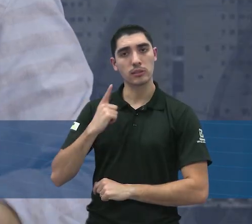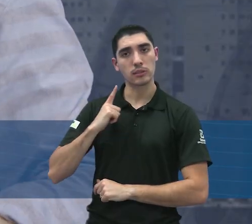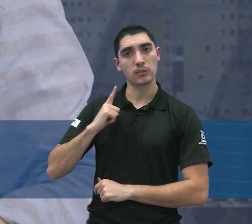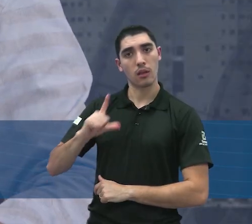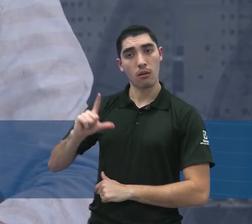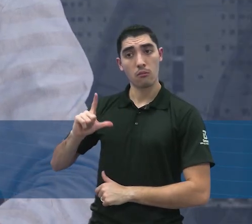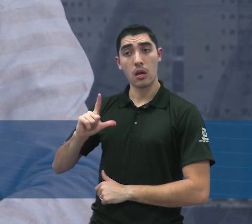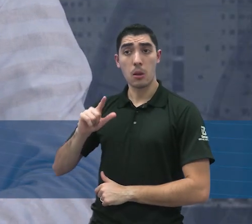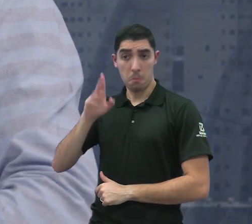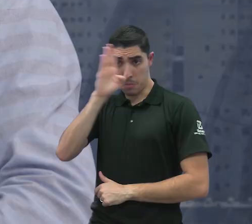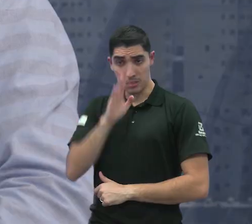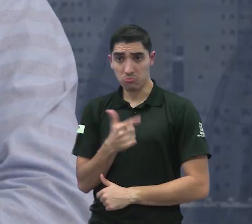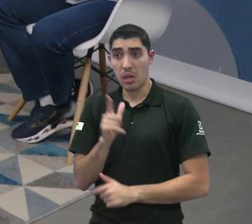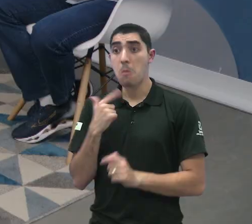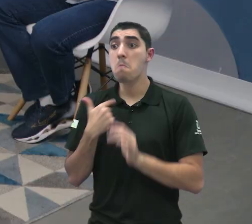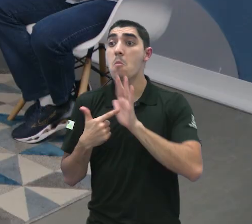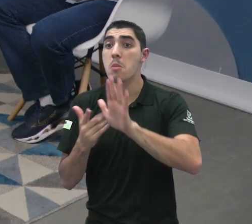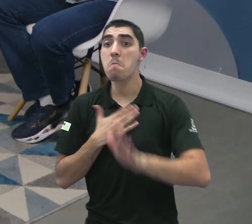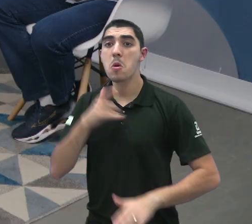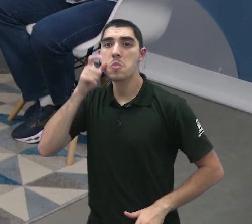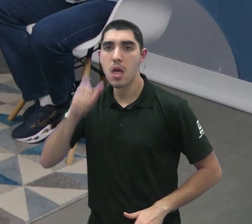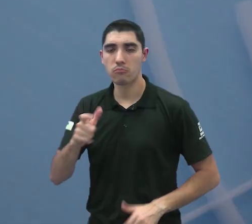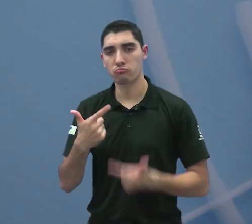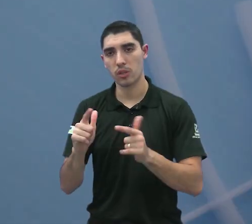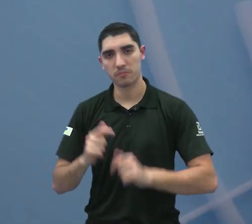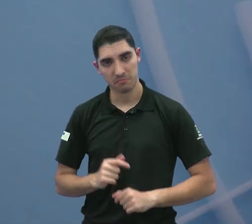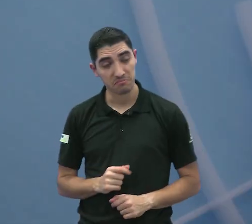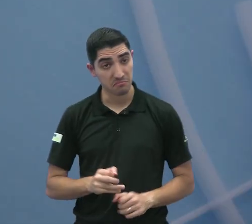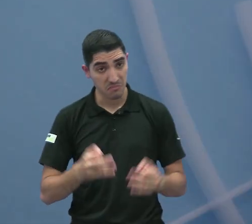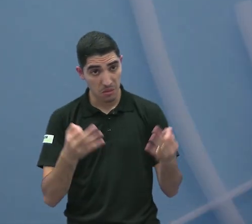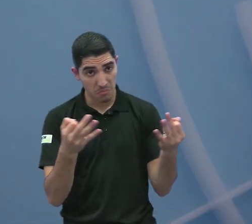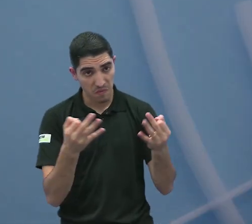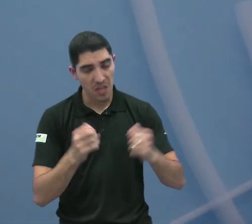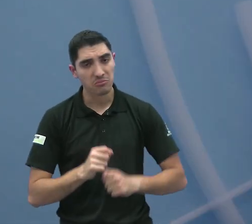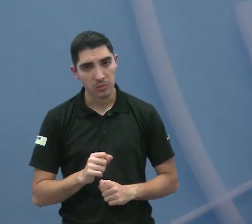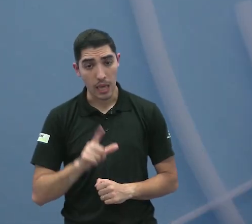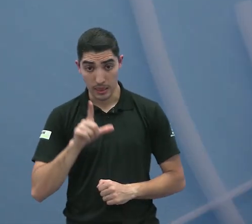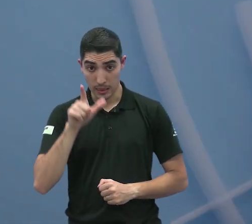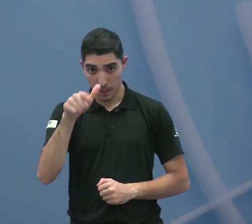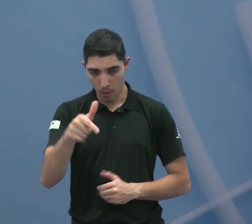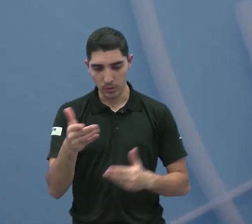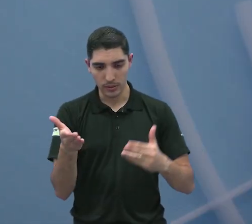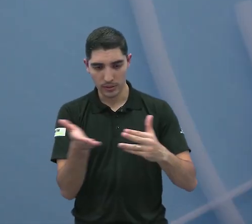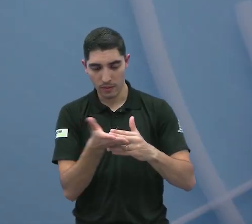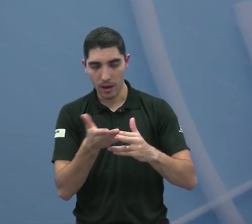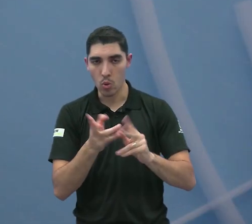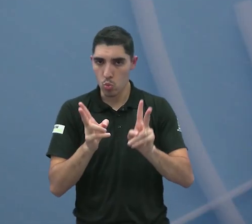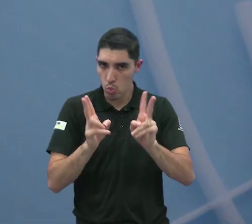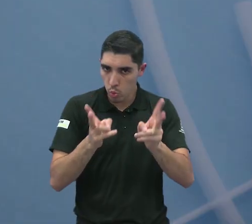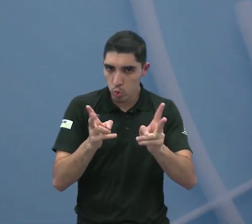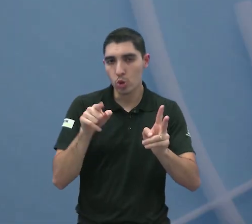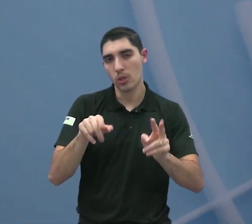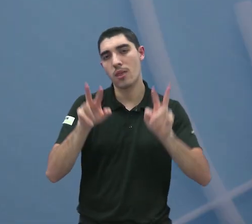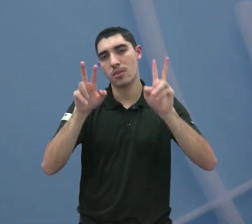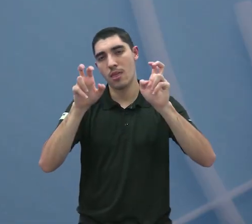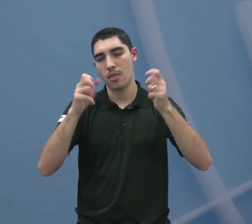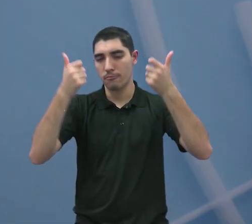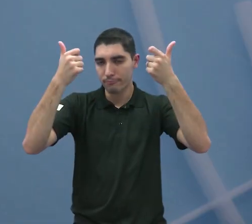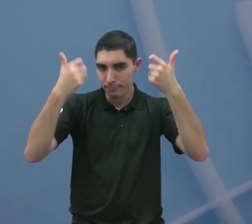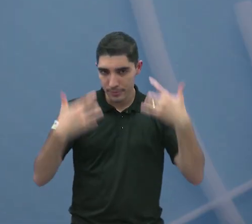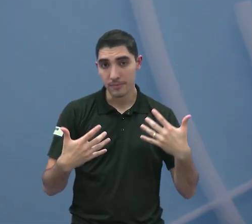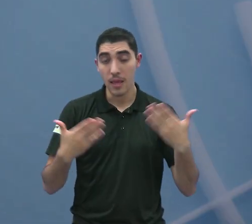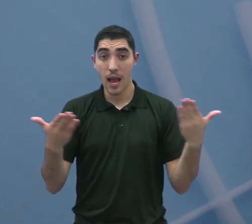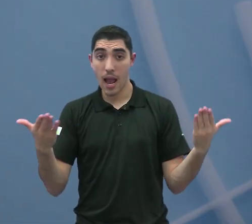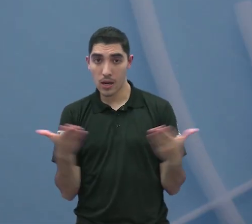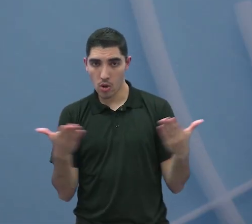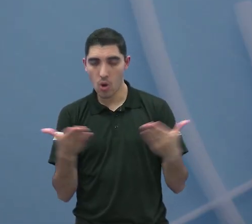O Brasil não tem muito isso. Perfeito. Daqui a pouco a gente continua essa conversa, ainda temos muito para falar a respeito desse assunto, mas